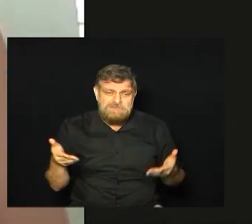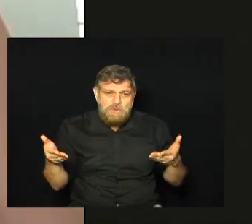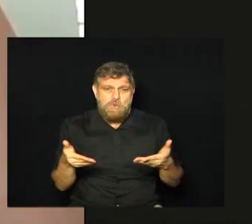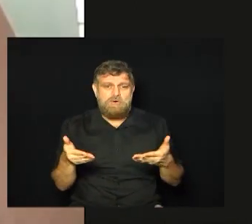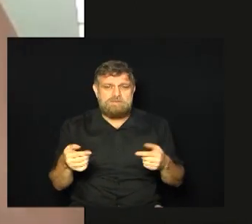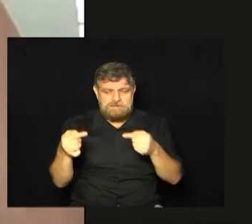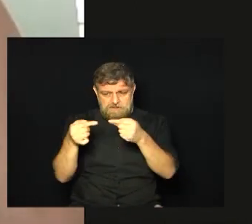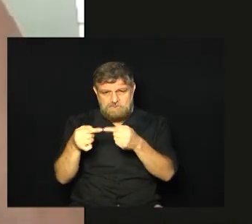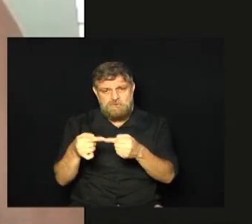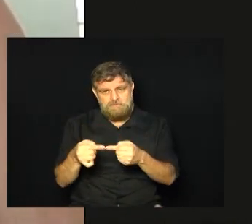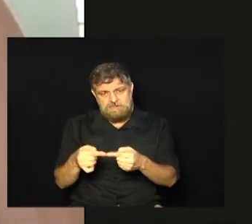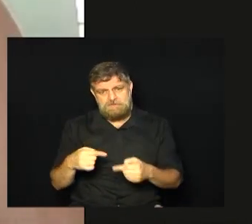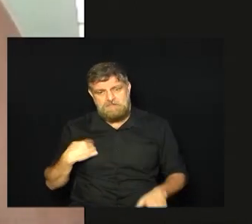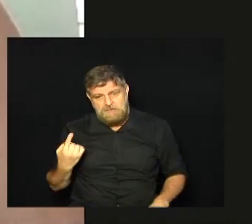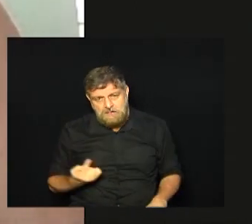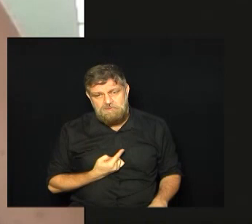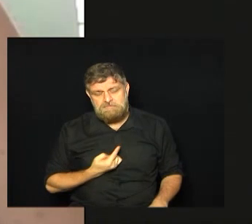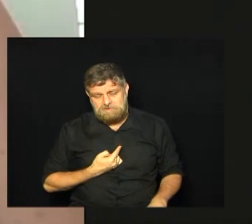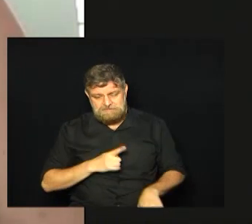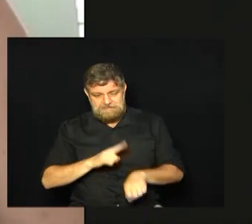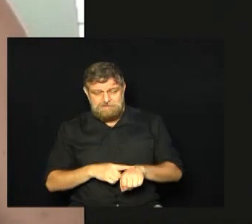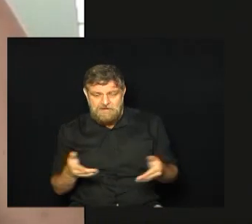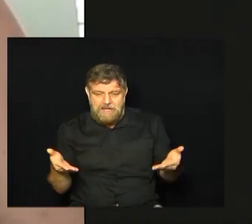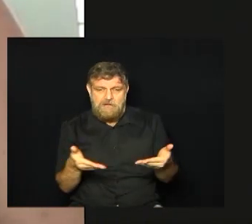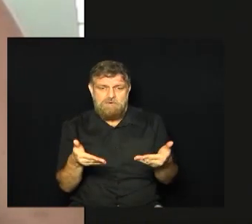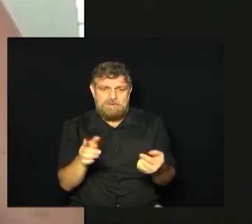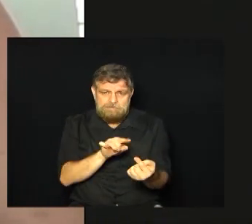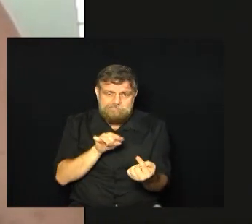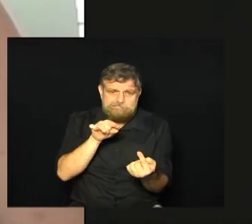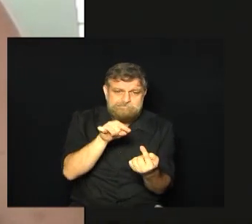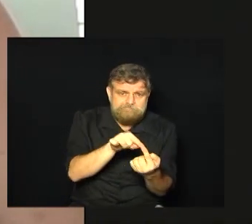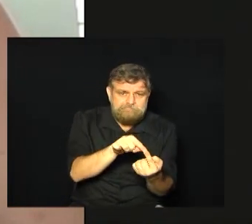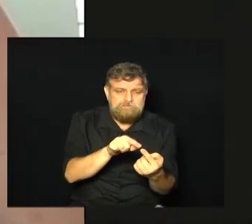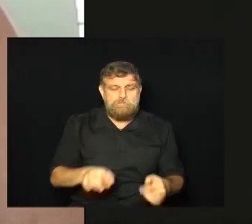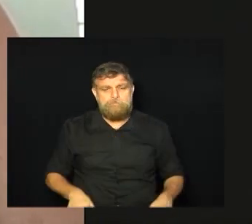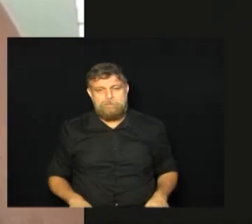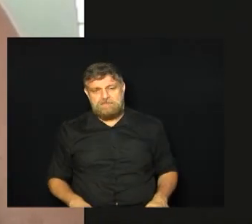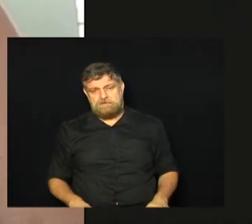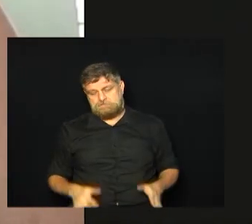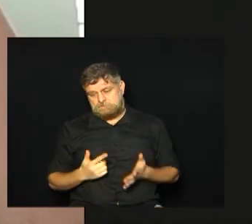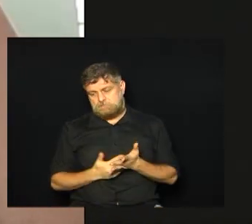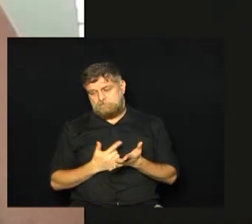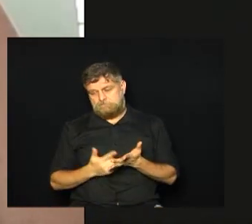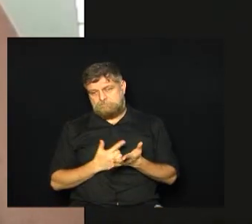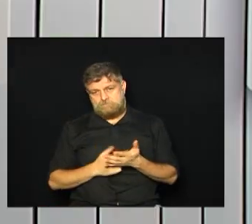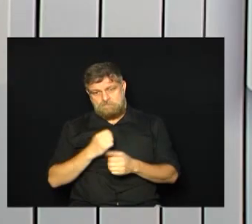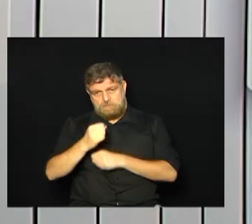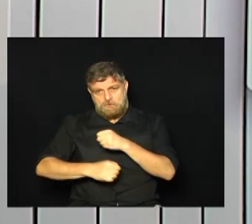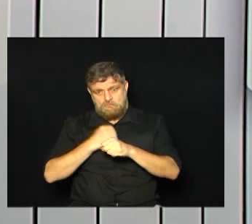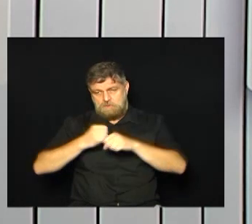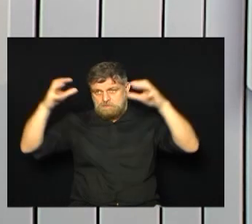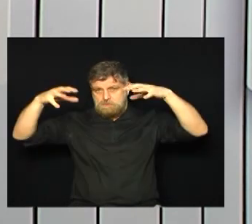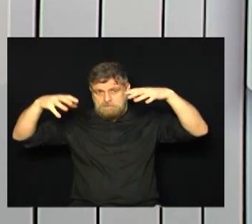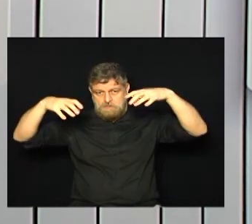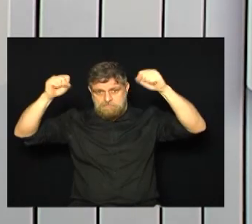de acordo com os nossos tempos mesmo, né? Uhum. O livro O Ano em que Não Choveu,